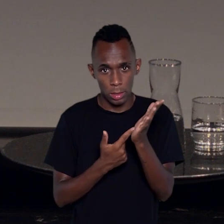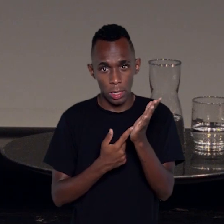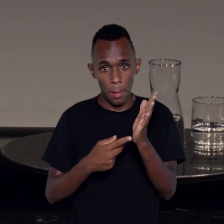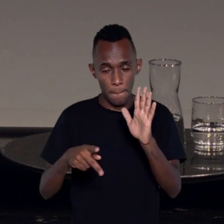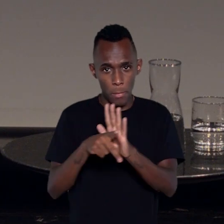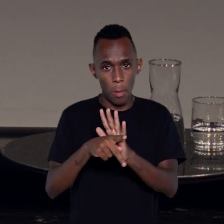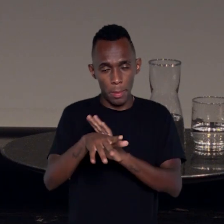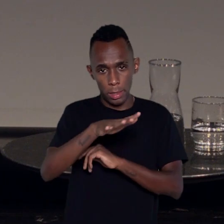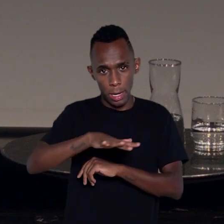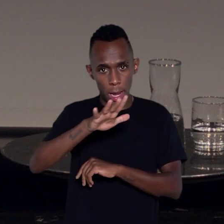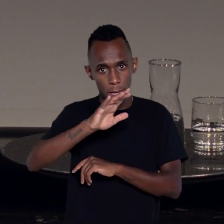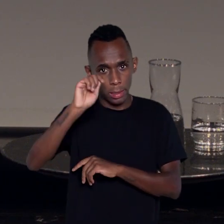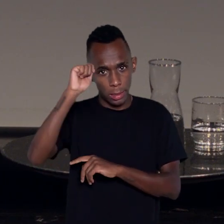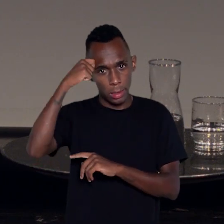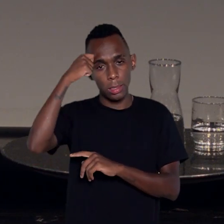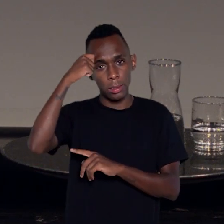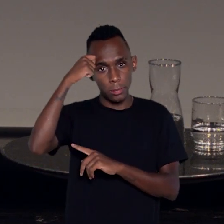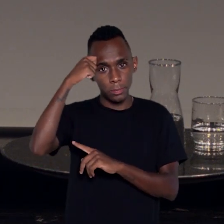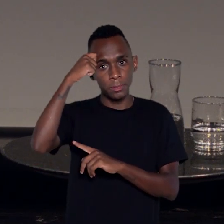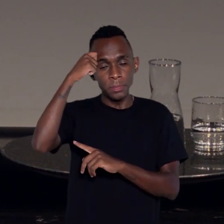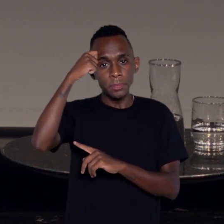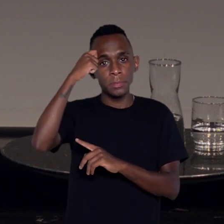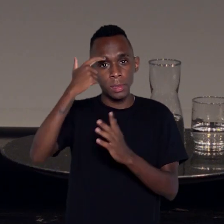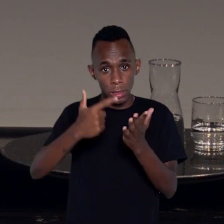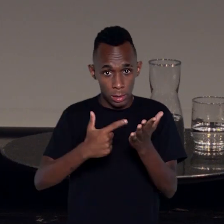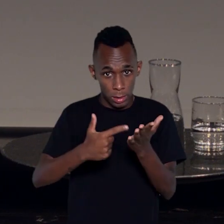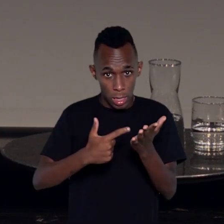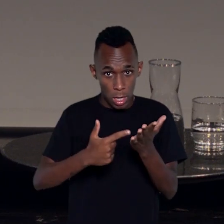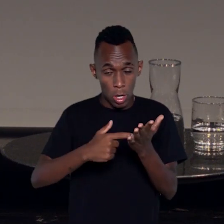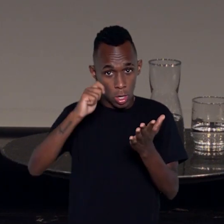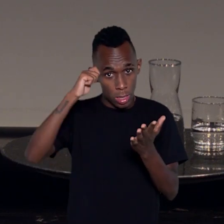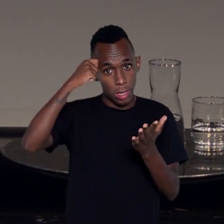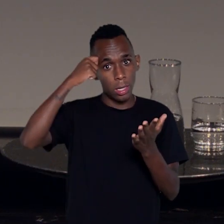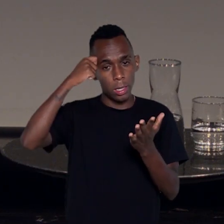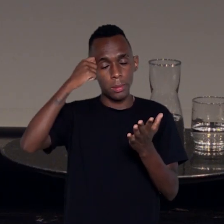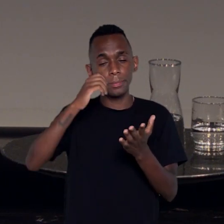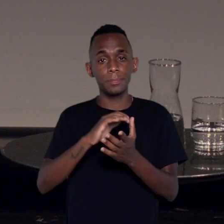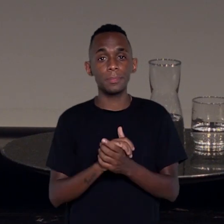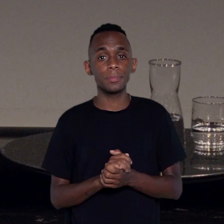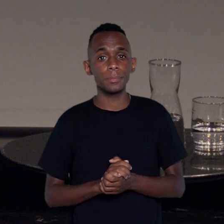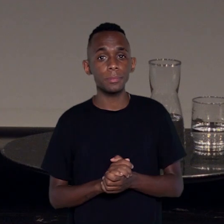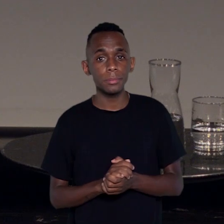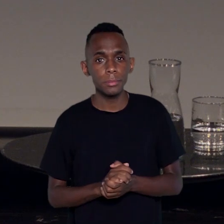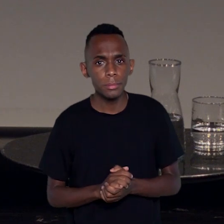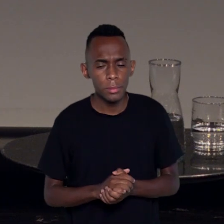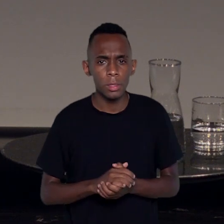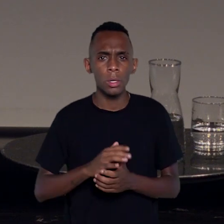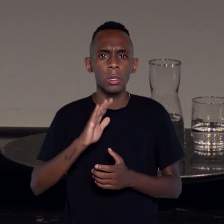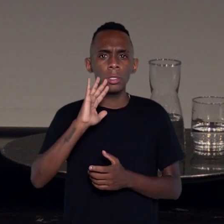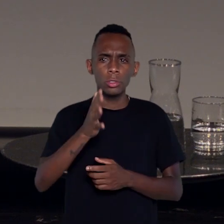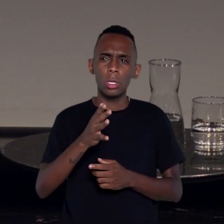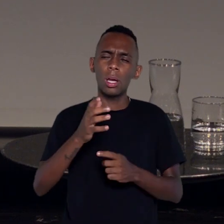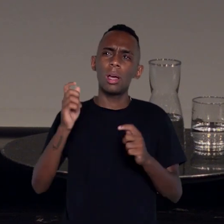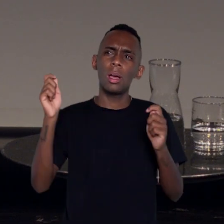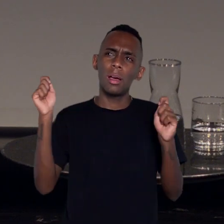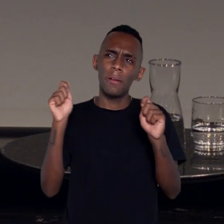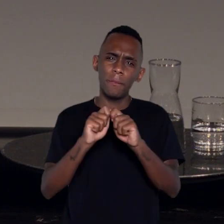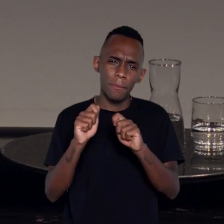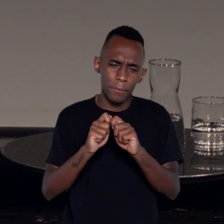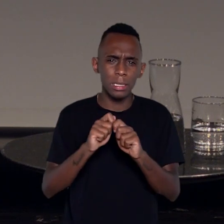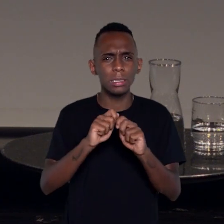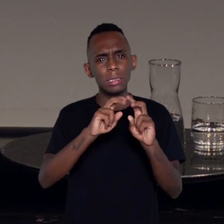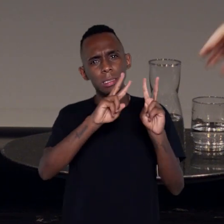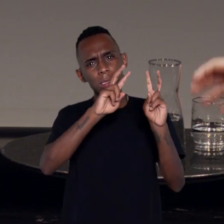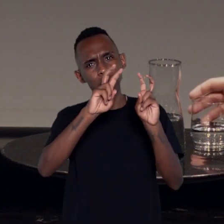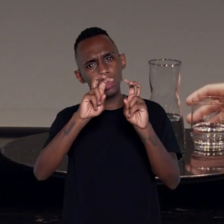chamar de literatura negra, podemos trocar o nome, essa literatura tem trago para a gente como leitor. Eu já fiz